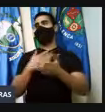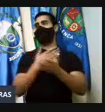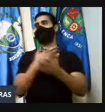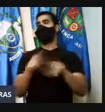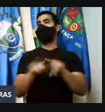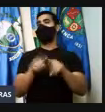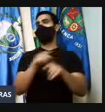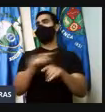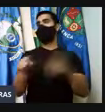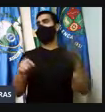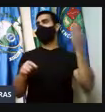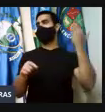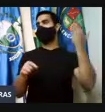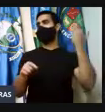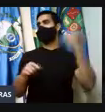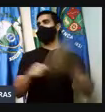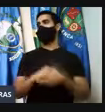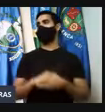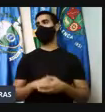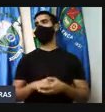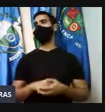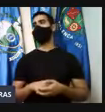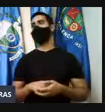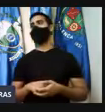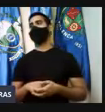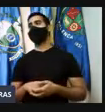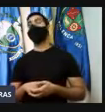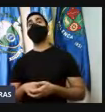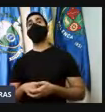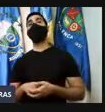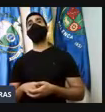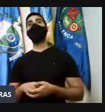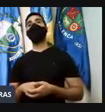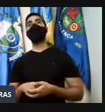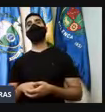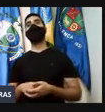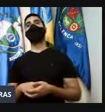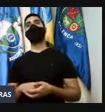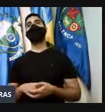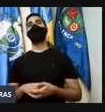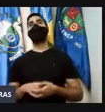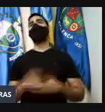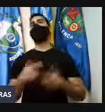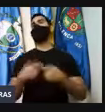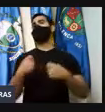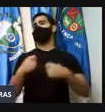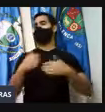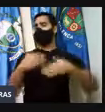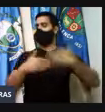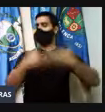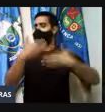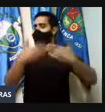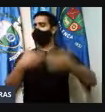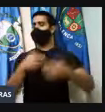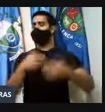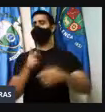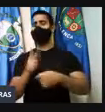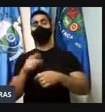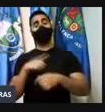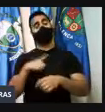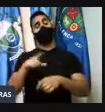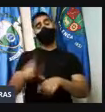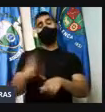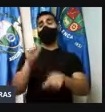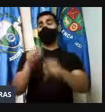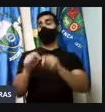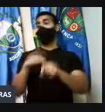passada, na sessão passada, porque nós temos que dar andamento no processo. E nós temos uma opção de colocar